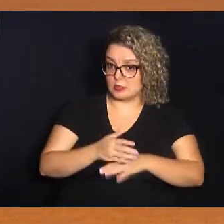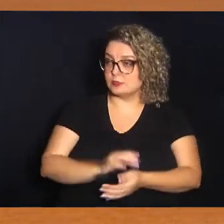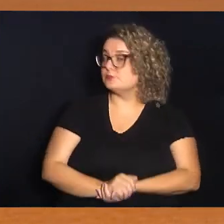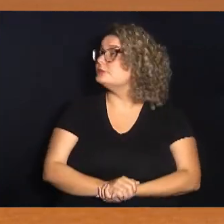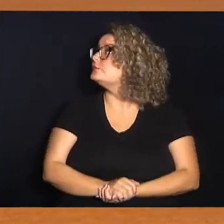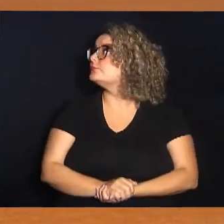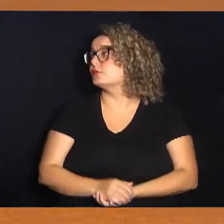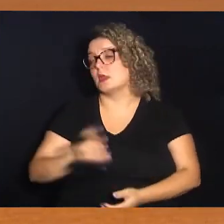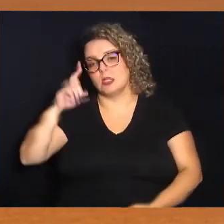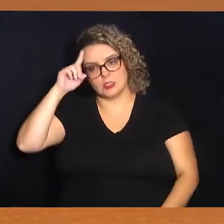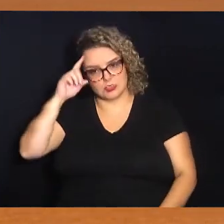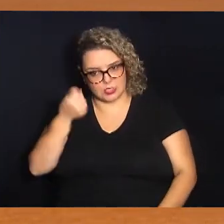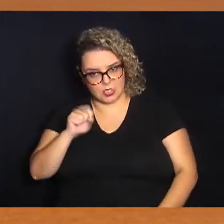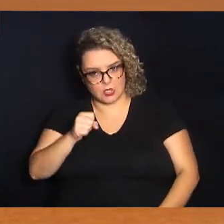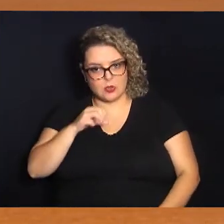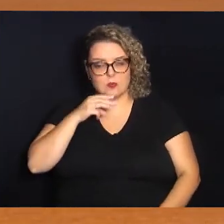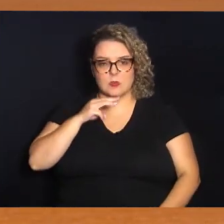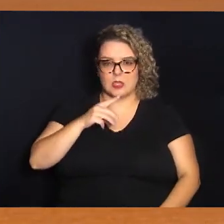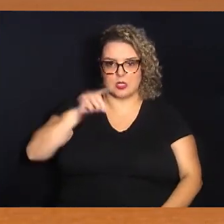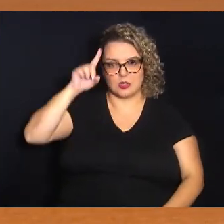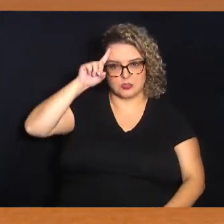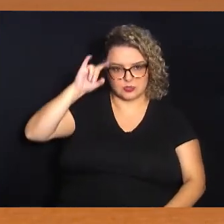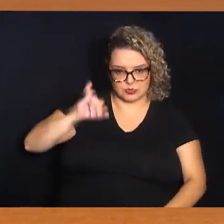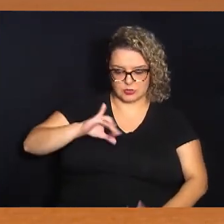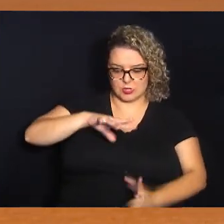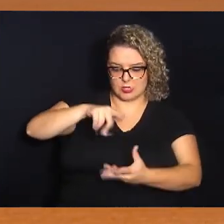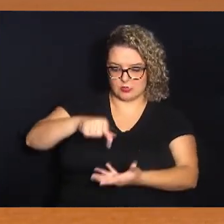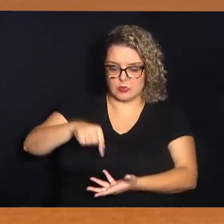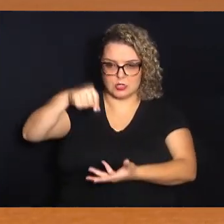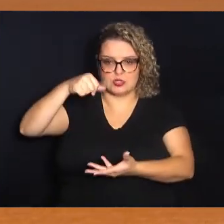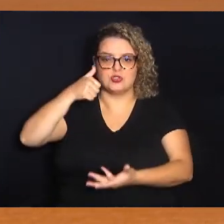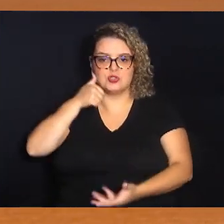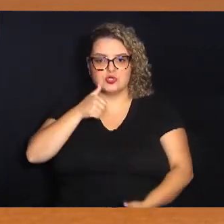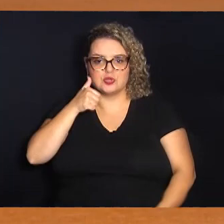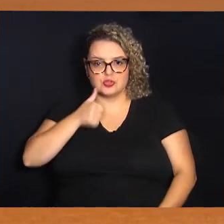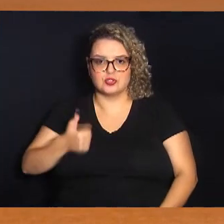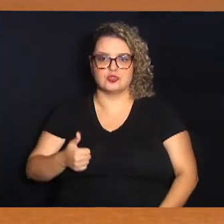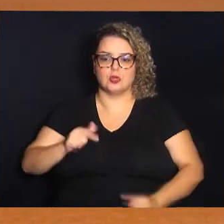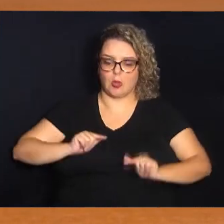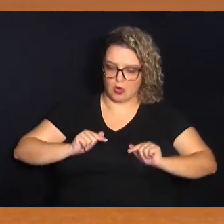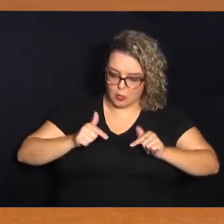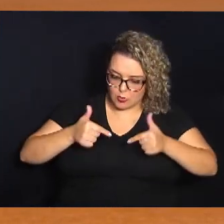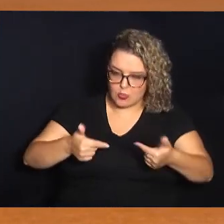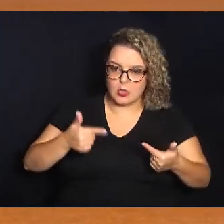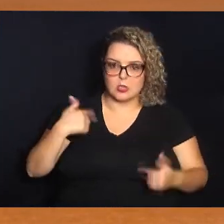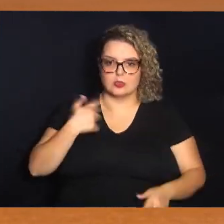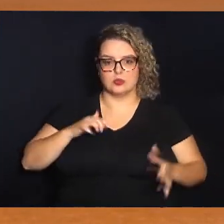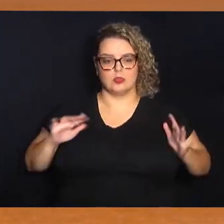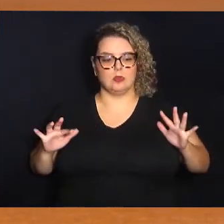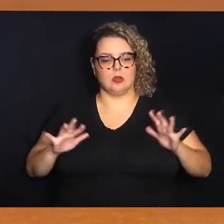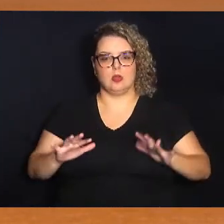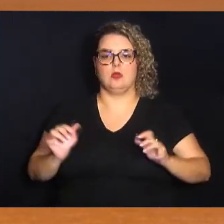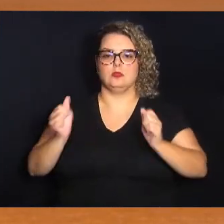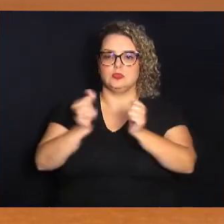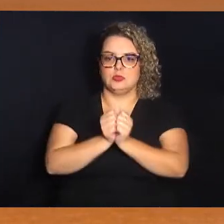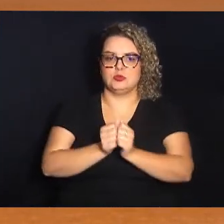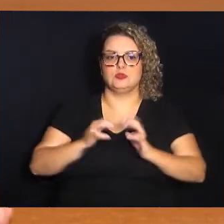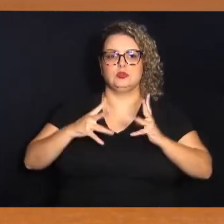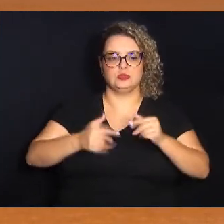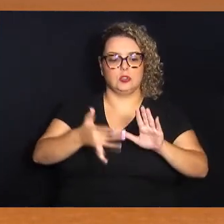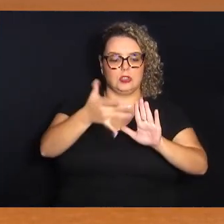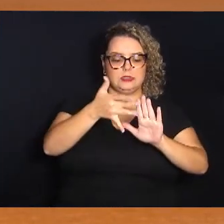mulher deve participar dia 8 de Março dia internacional de luta das mulheres nós vamos pra rua no ato